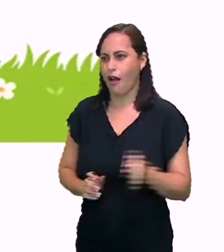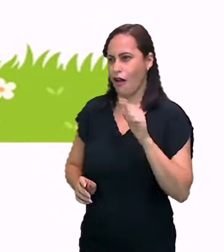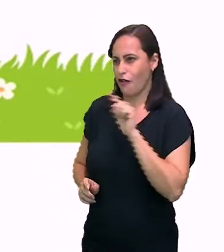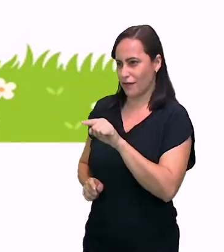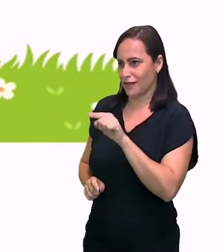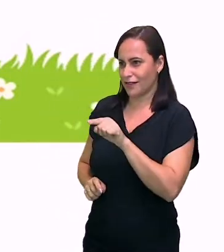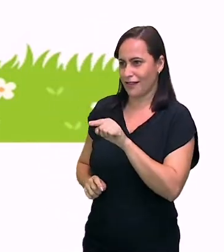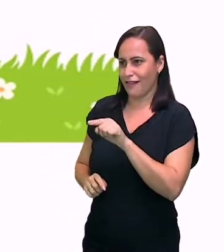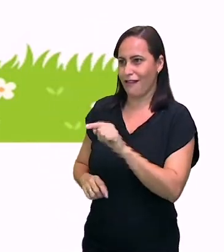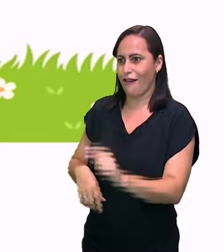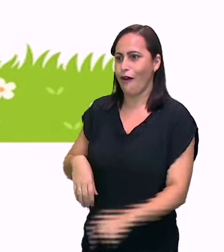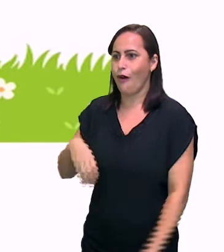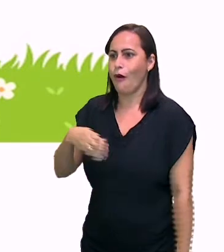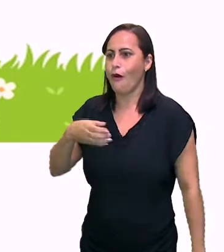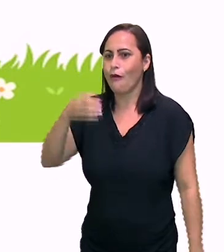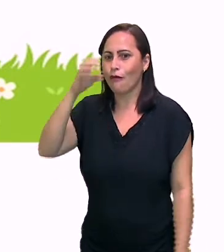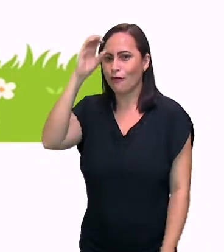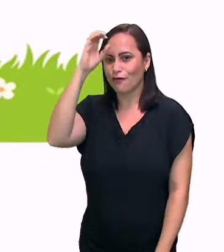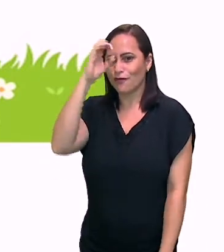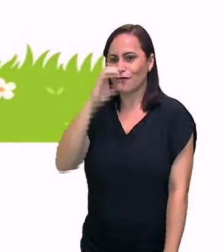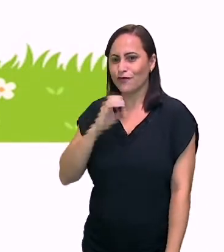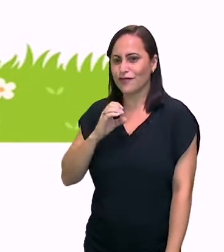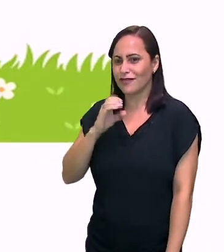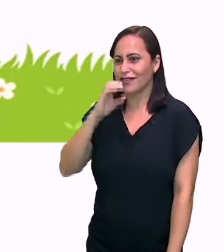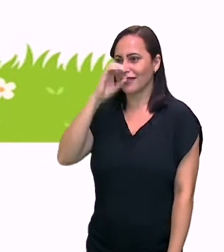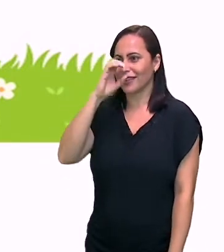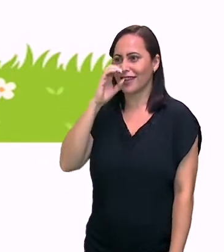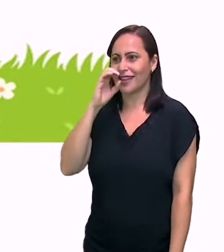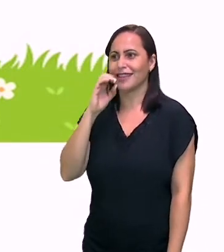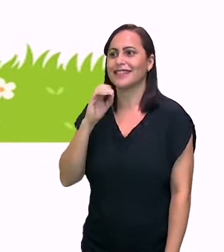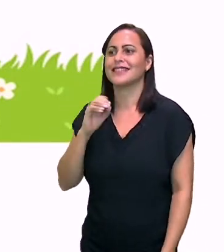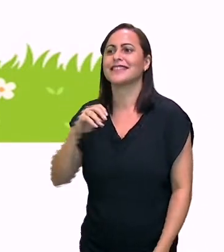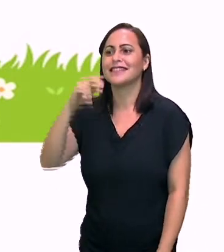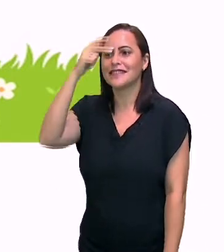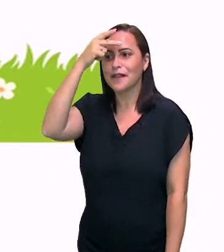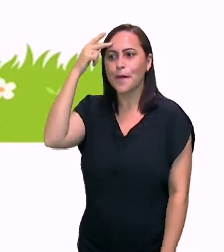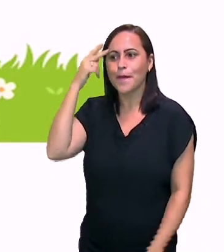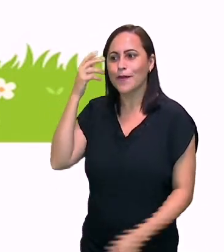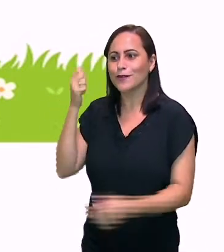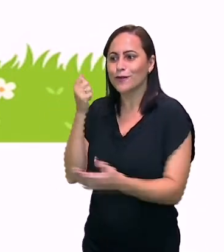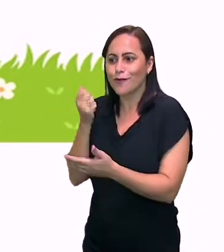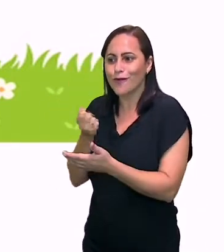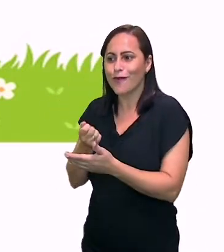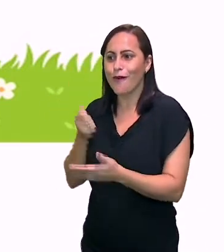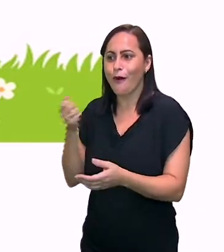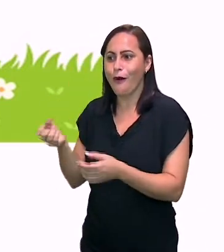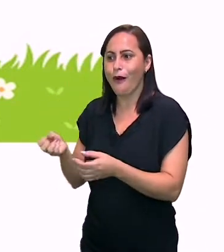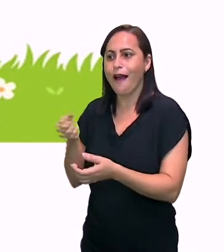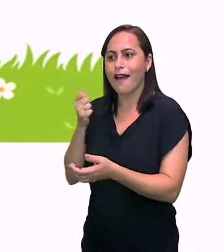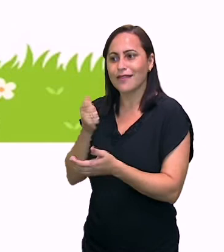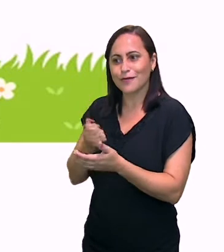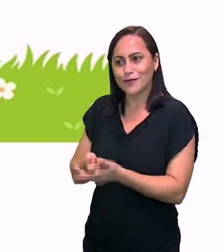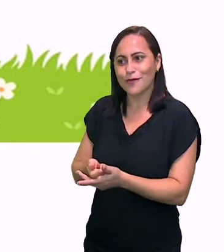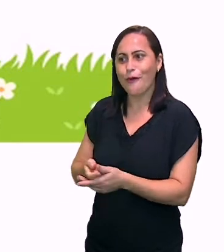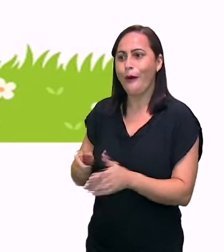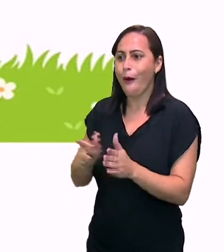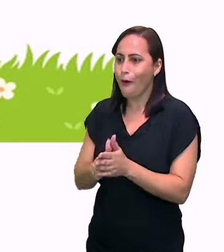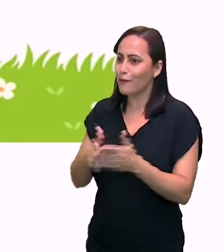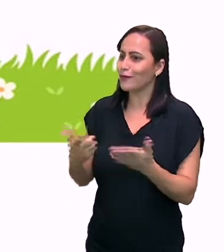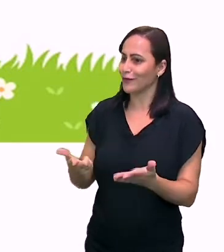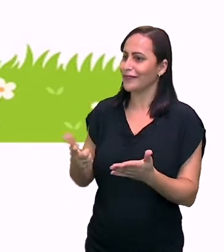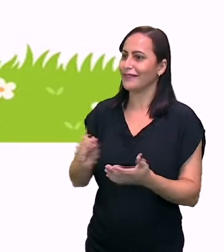freguês. Nossa, nisso eu não tinha pensado. Então eu sou